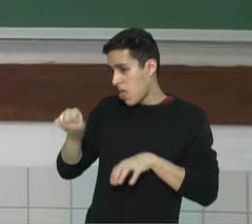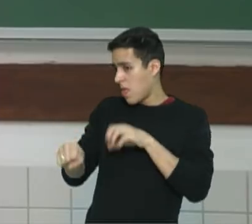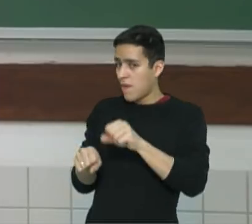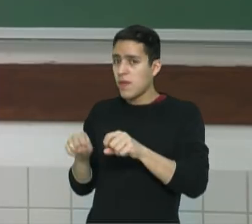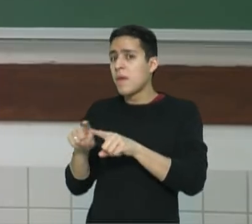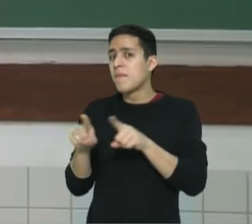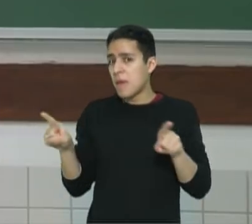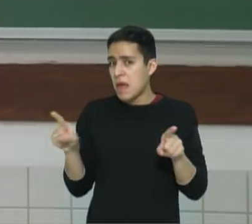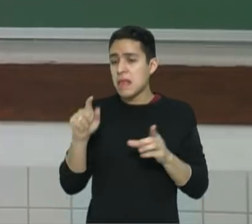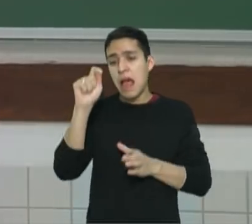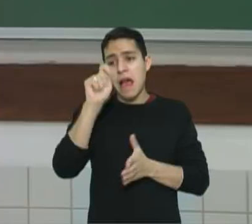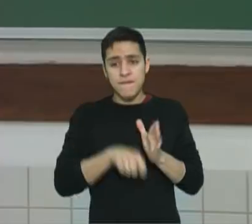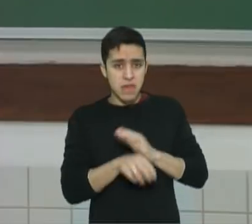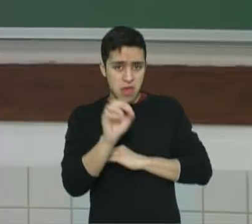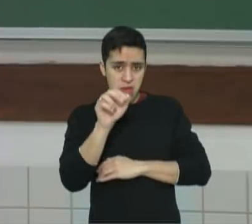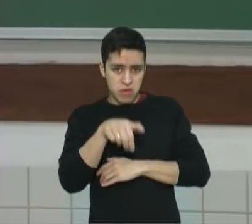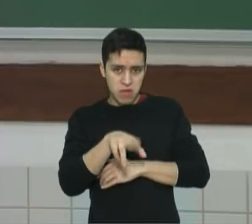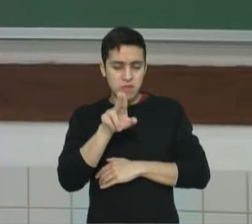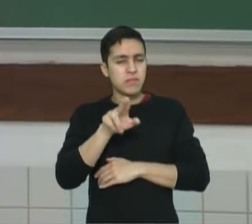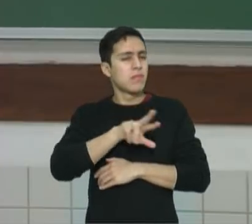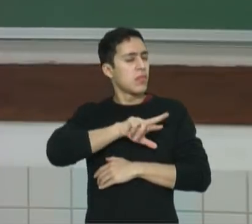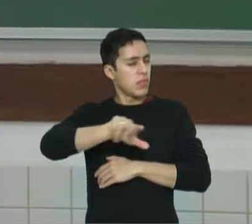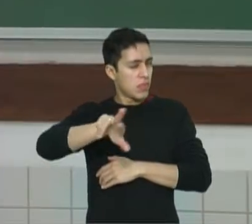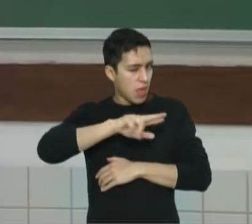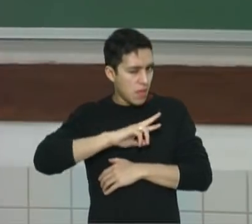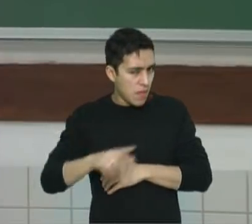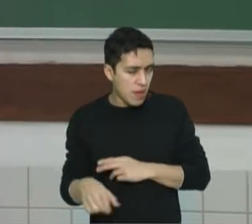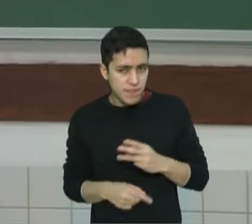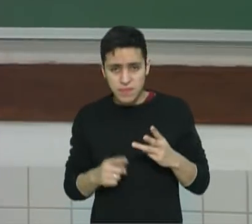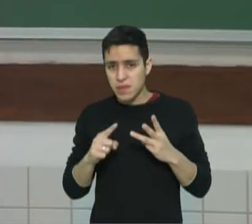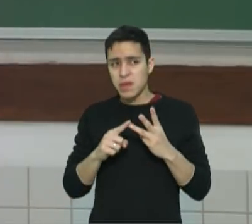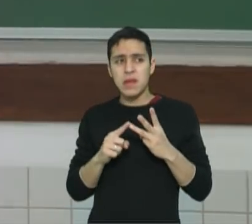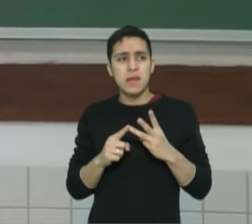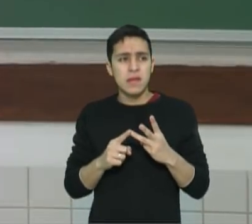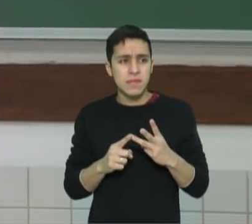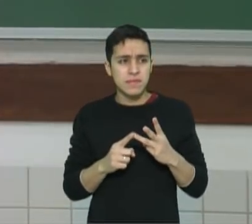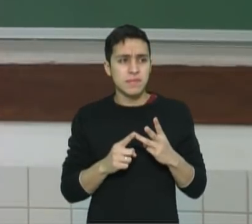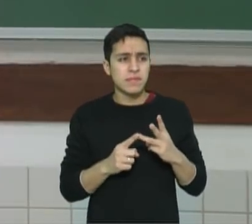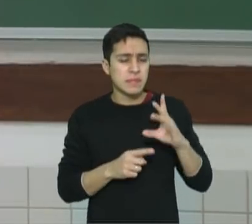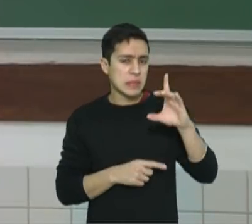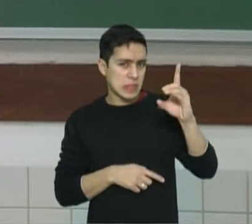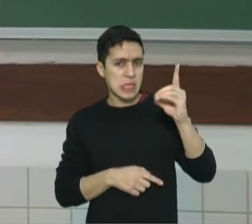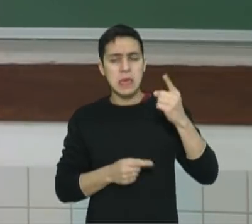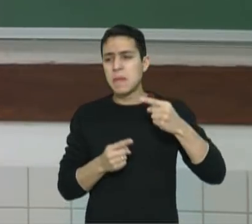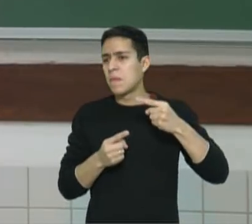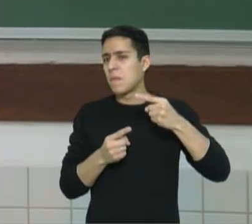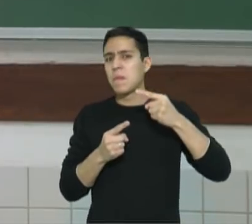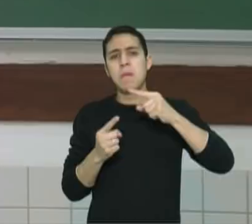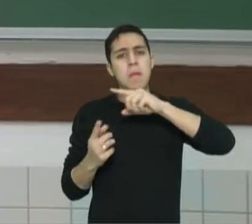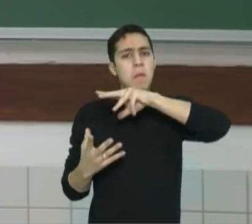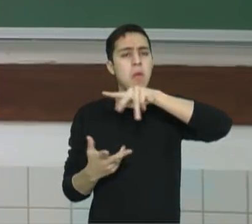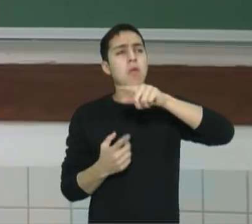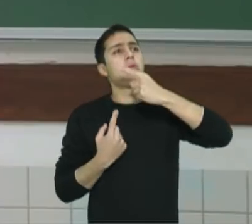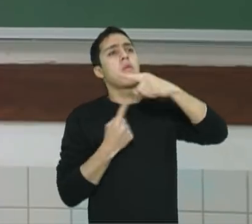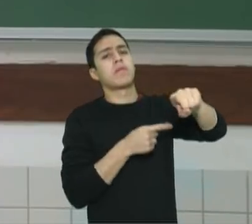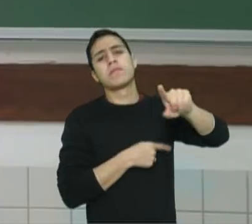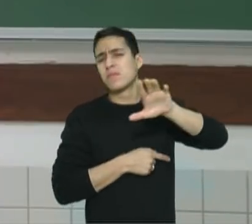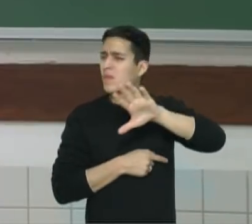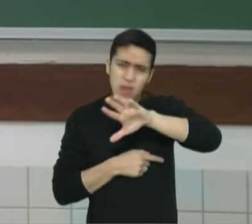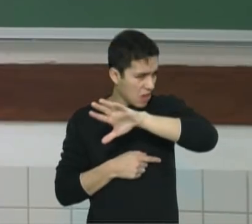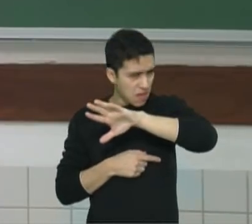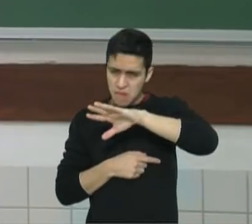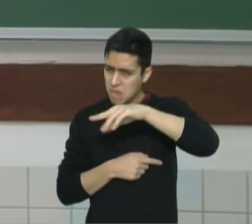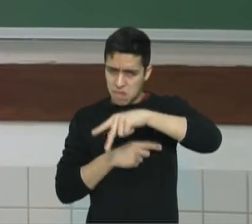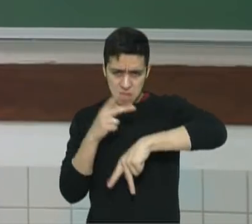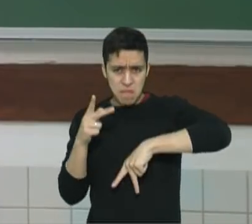que a ONU tinha liberado e não foi isso que nós vimos. E na letra D, que recebe muita oposição mundial. Não, os Estados Unidos recebe pouca